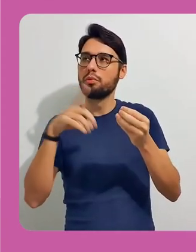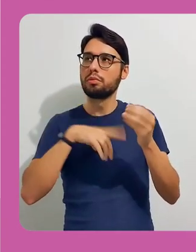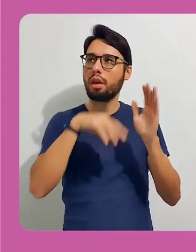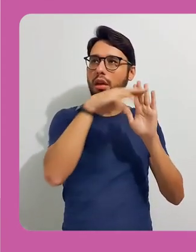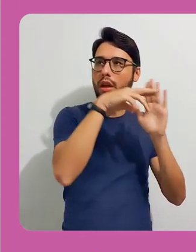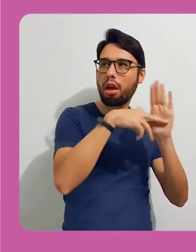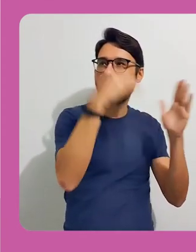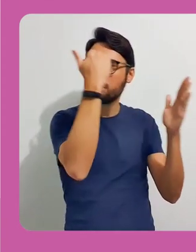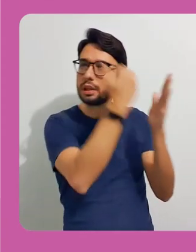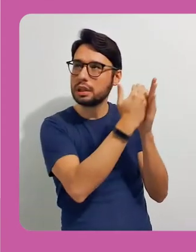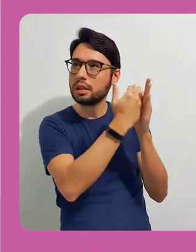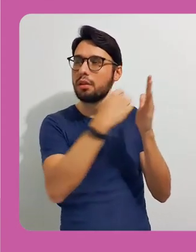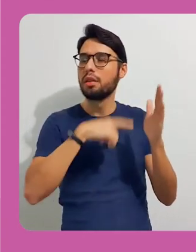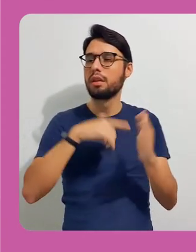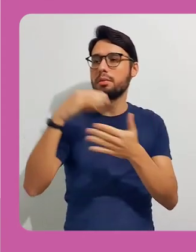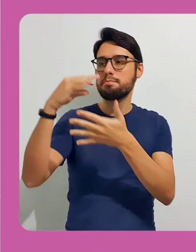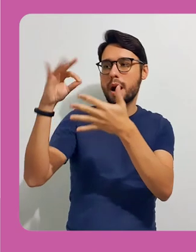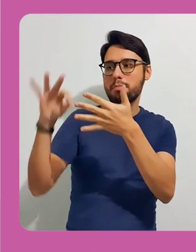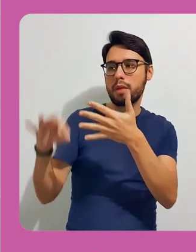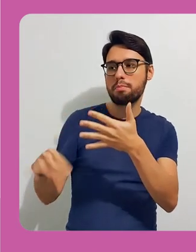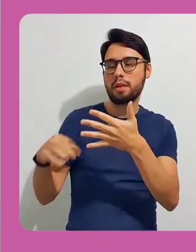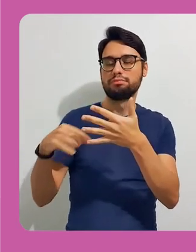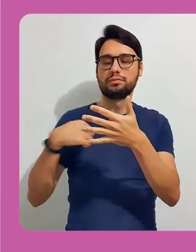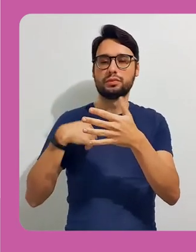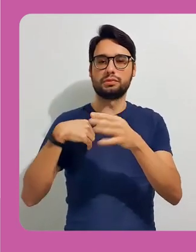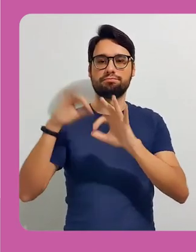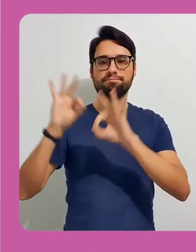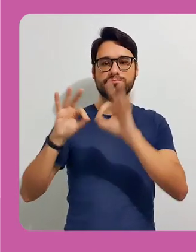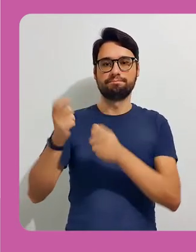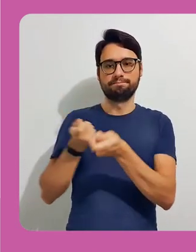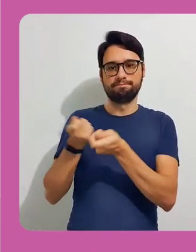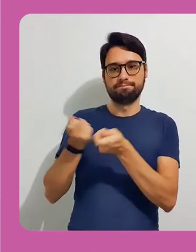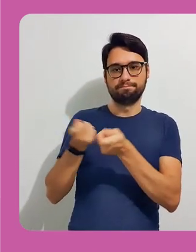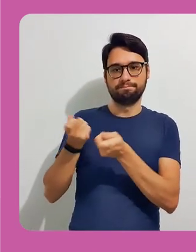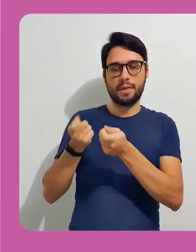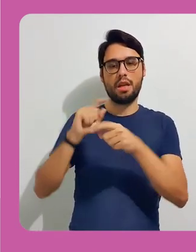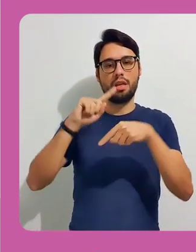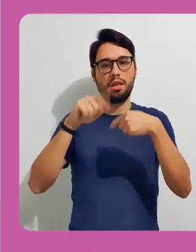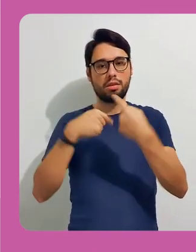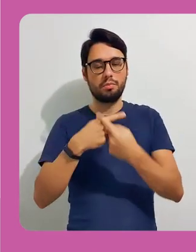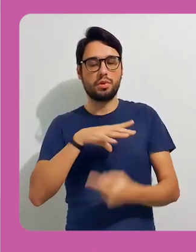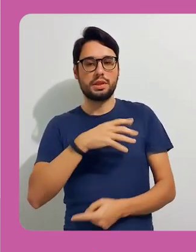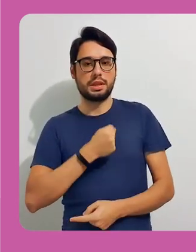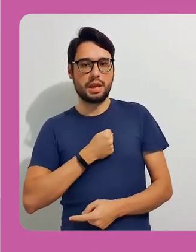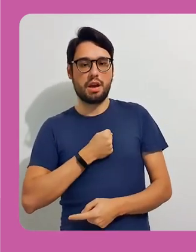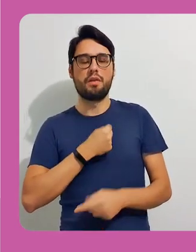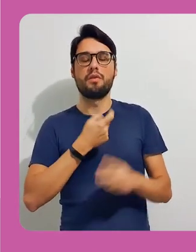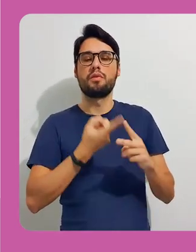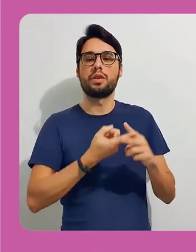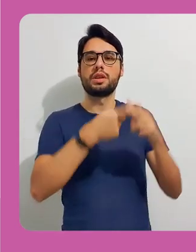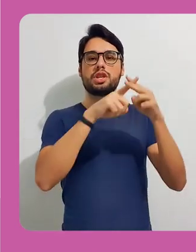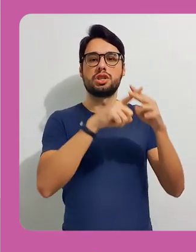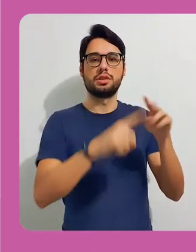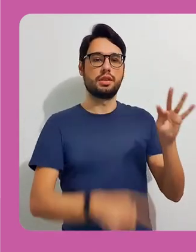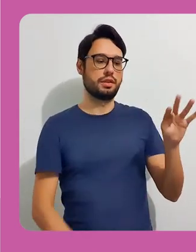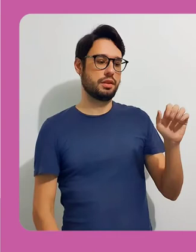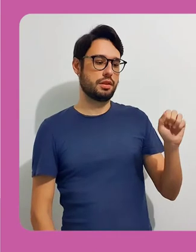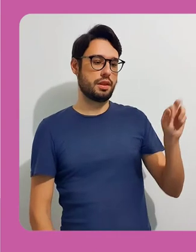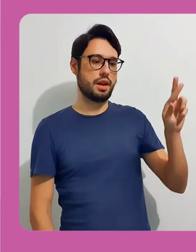numa escala de likert dizendo se foi atingido de 0 1 2 3 4 5 a então